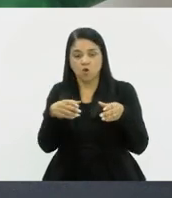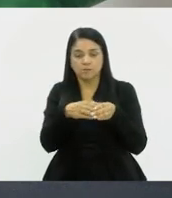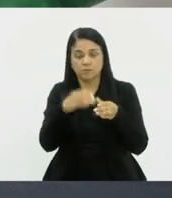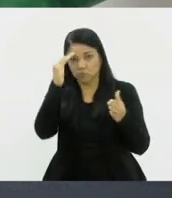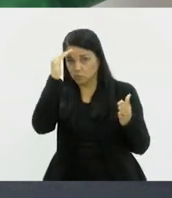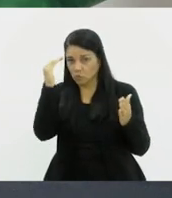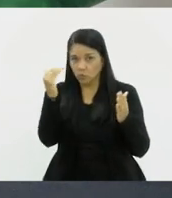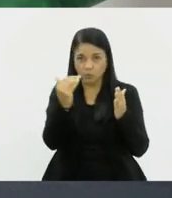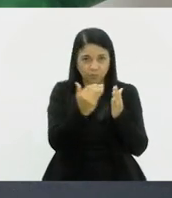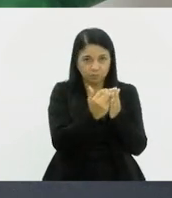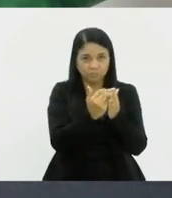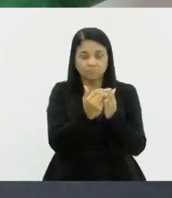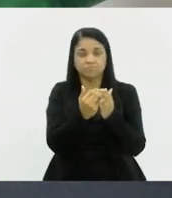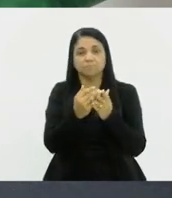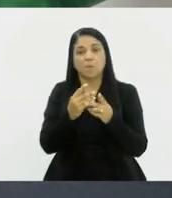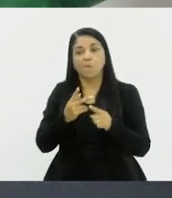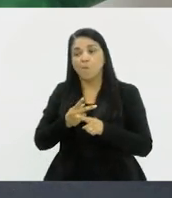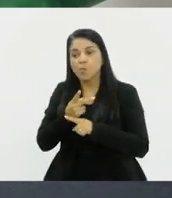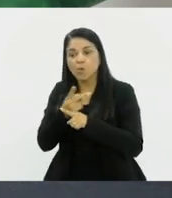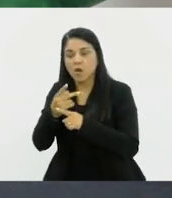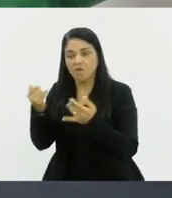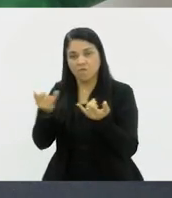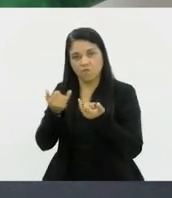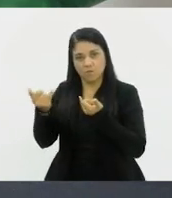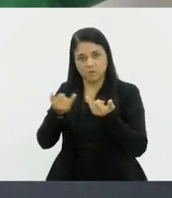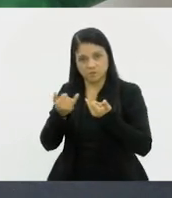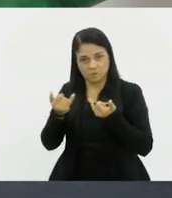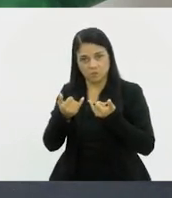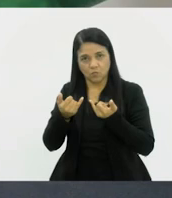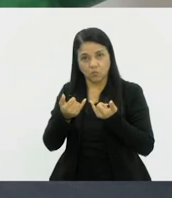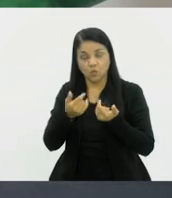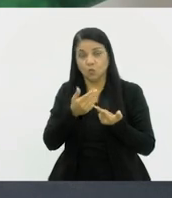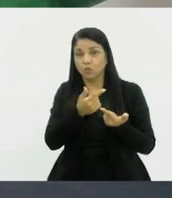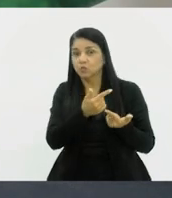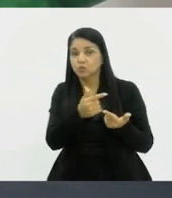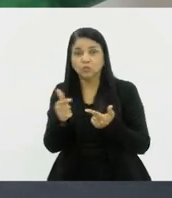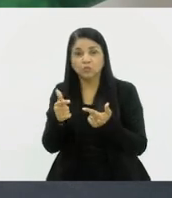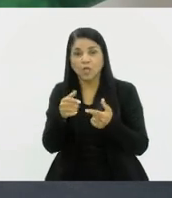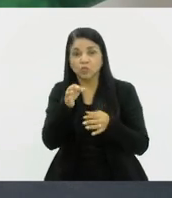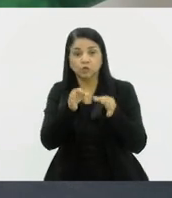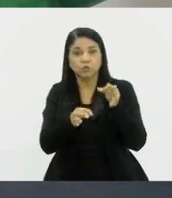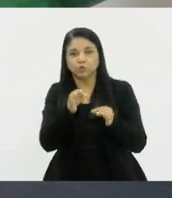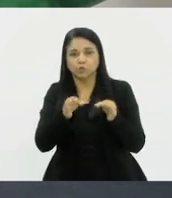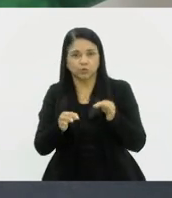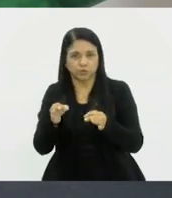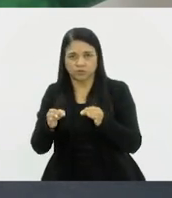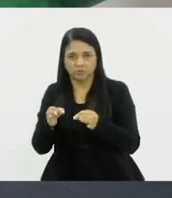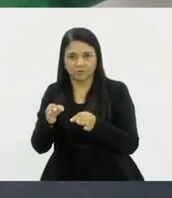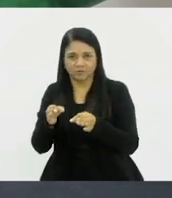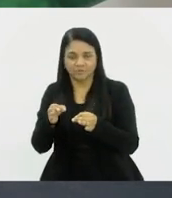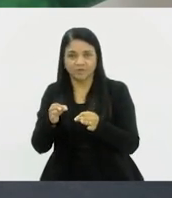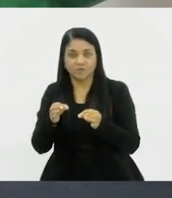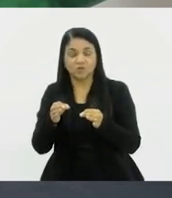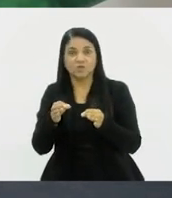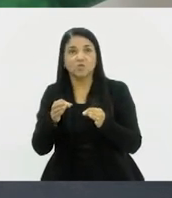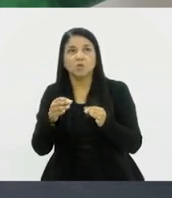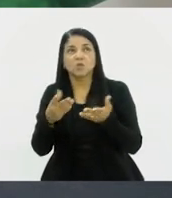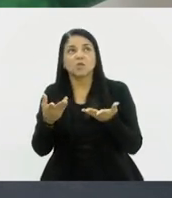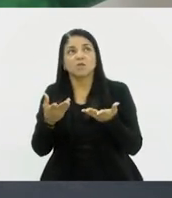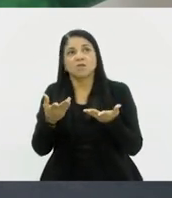procurasse se informar né porque e e e não existe justa causa para Ele está num relatório da